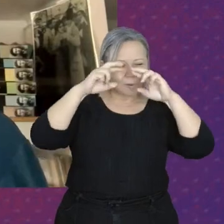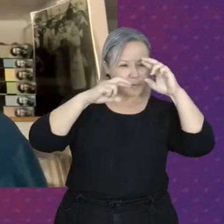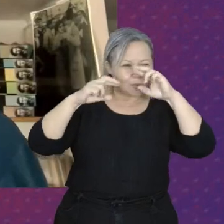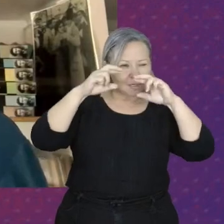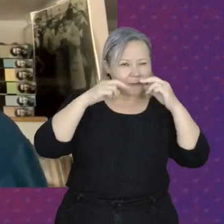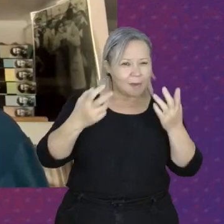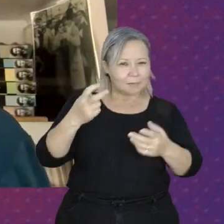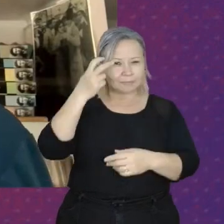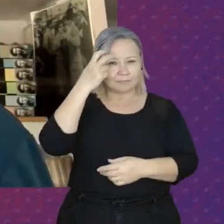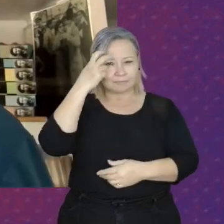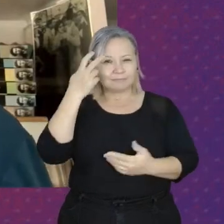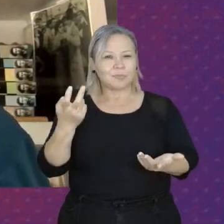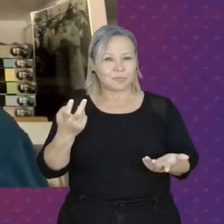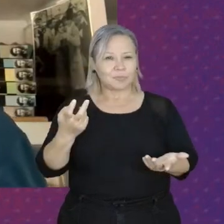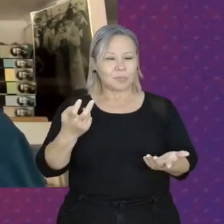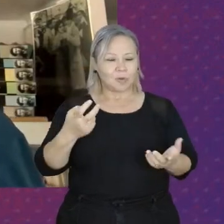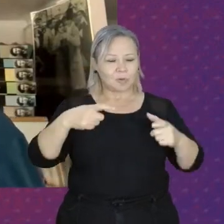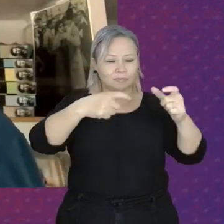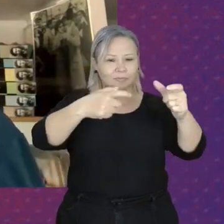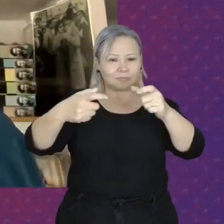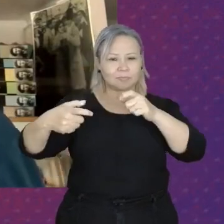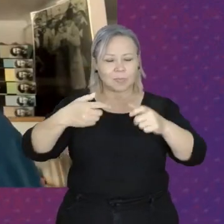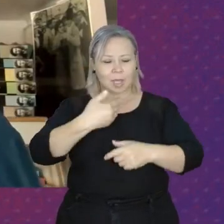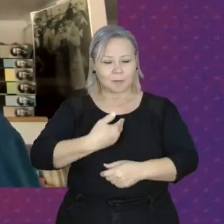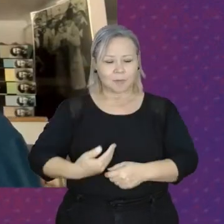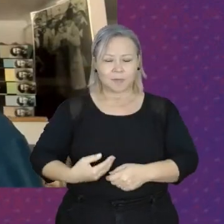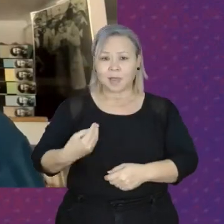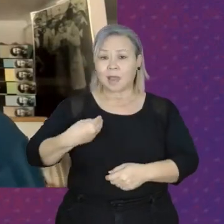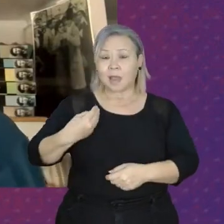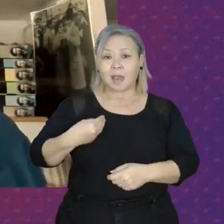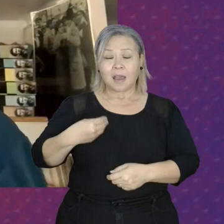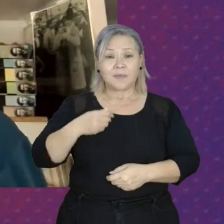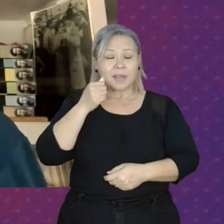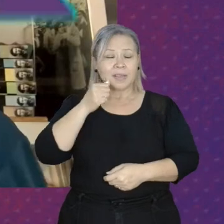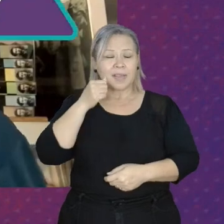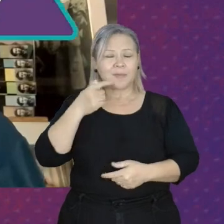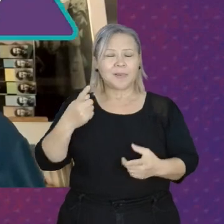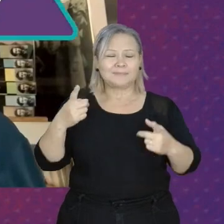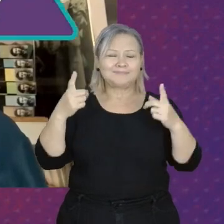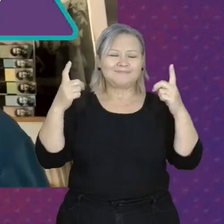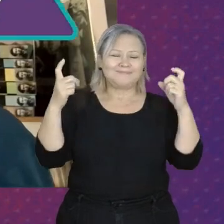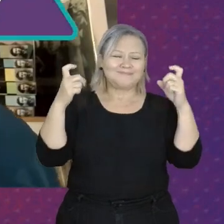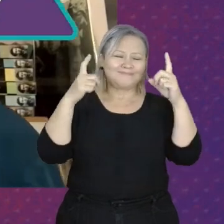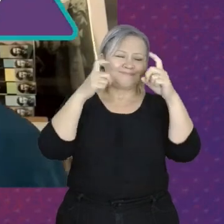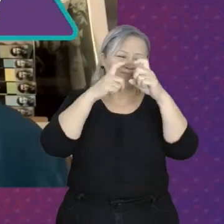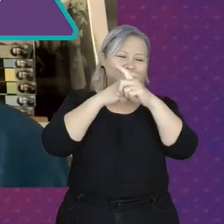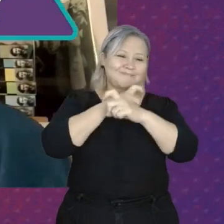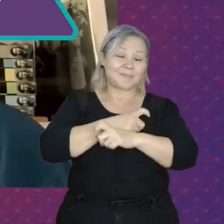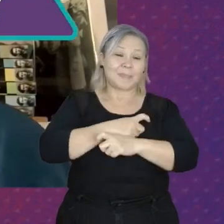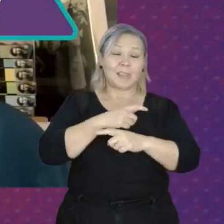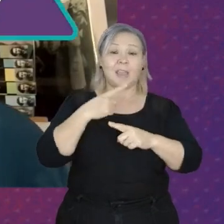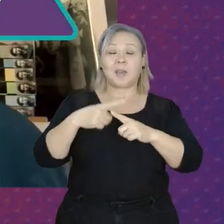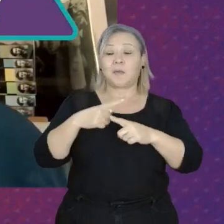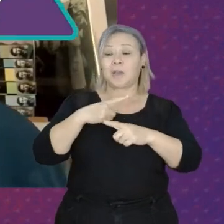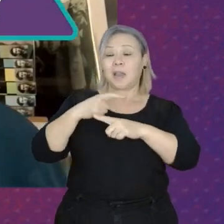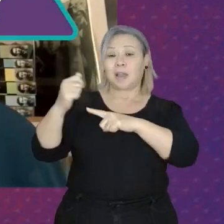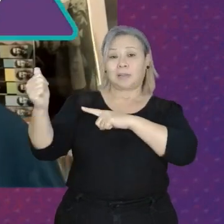público? A vida das mulheres é austera, é dura. Por quê? Sai de